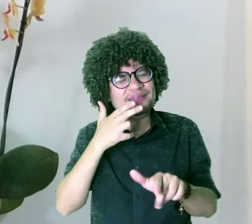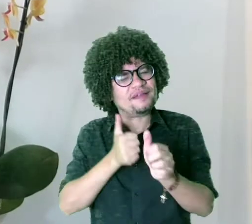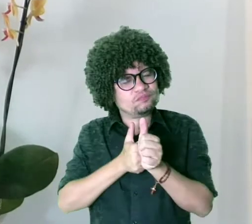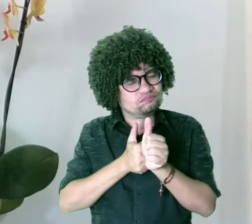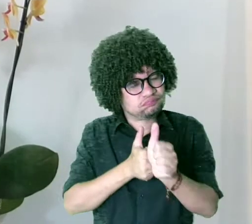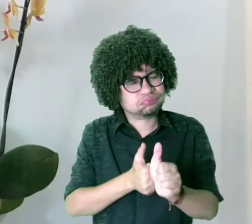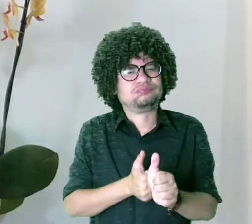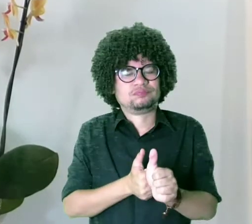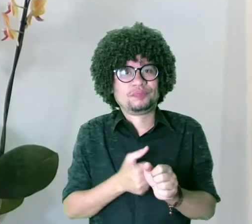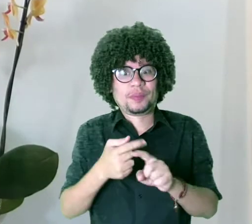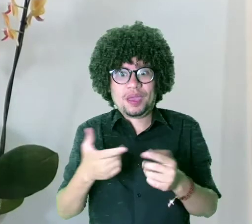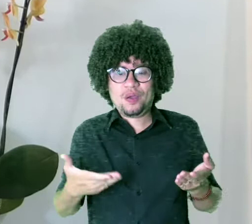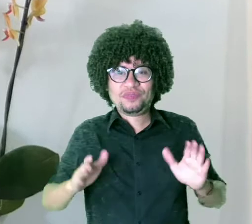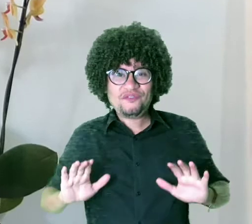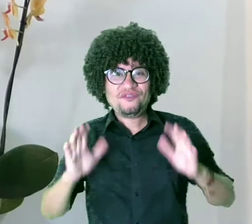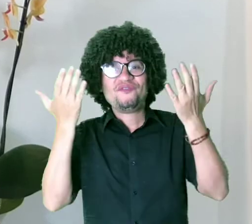nossa padroeira.